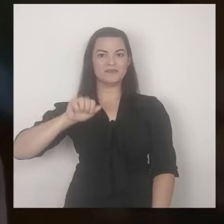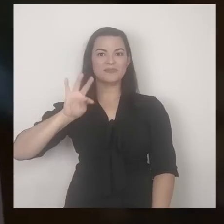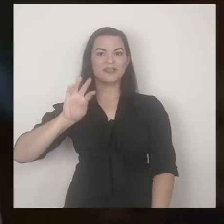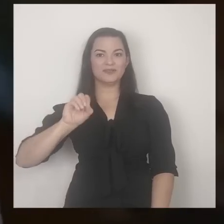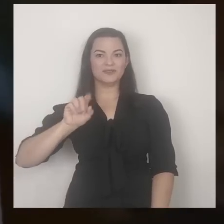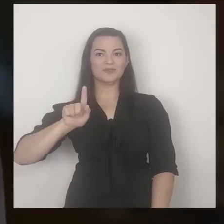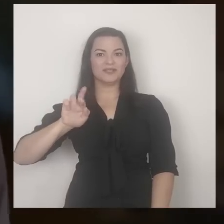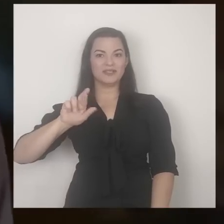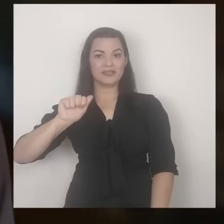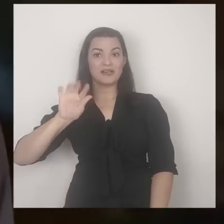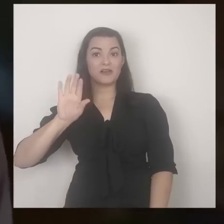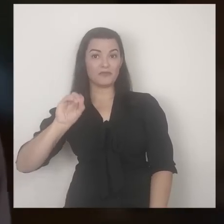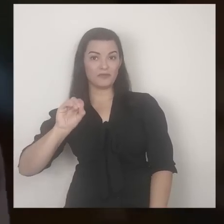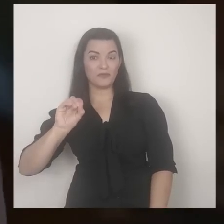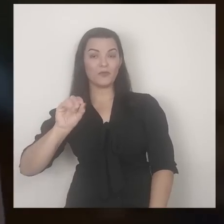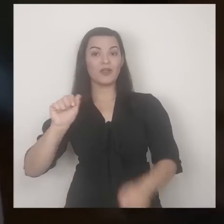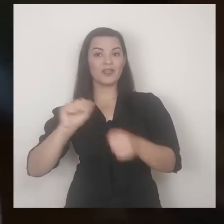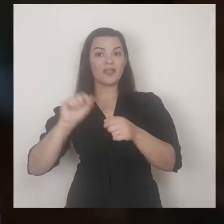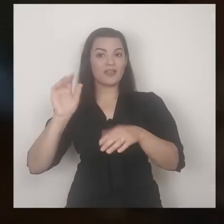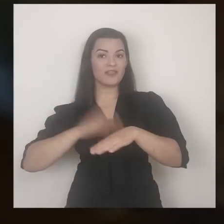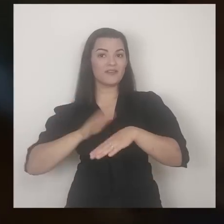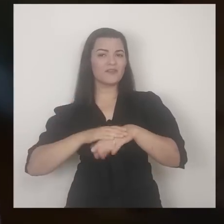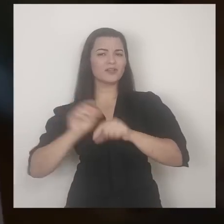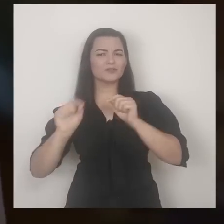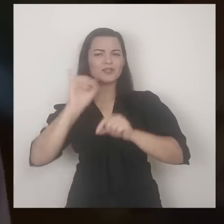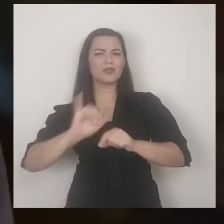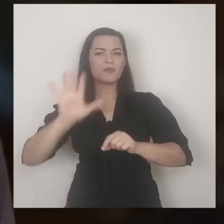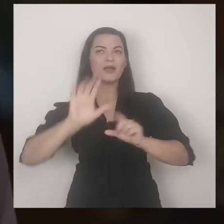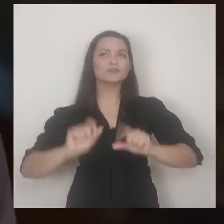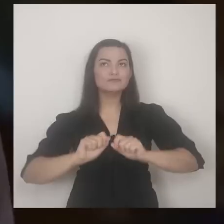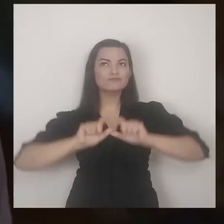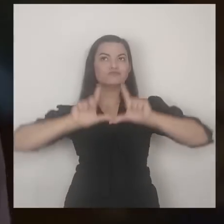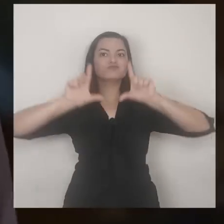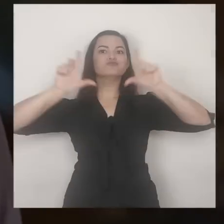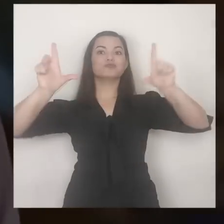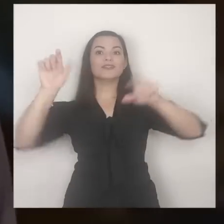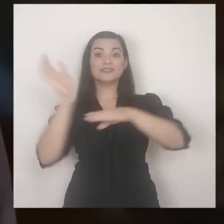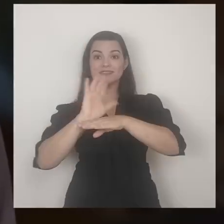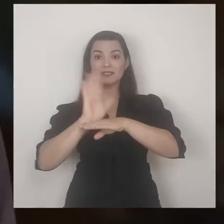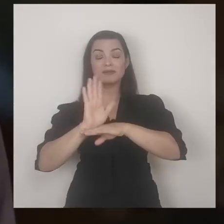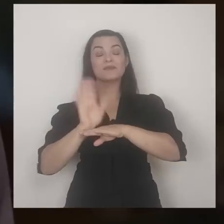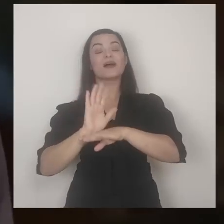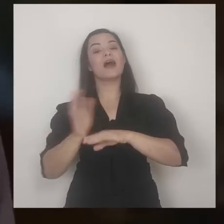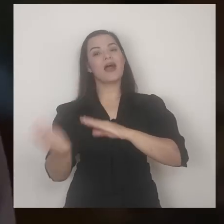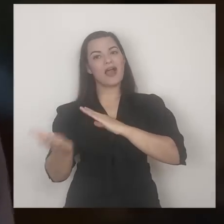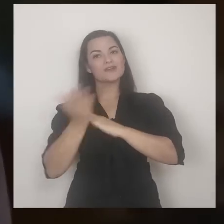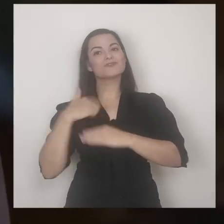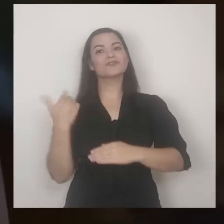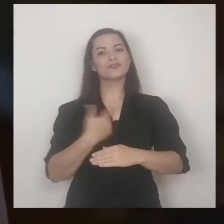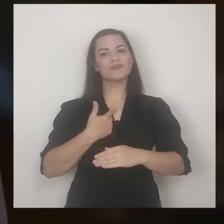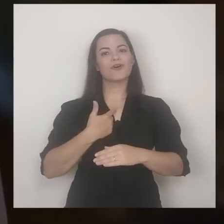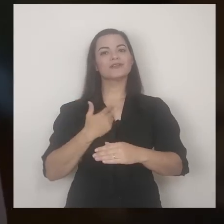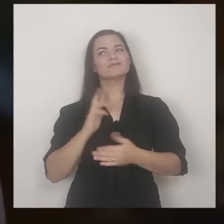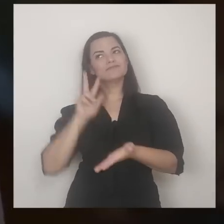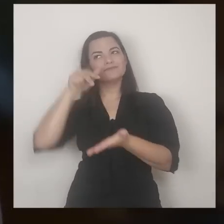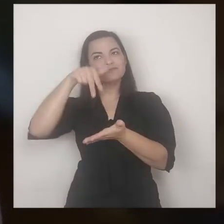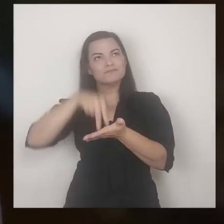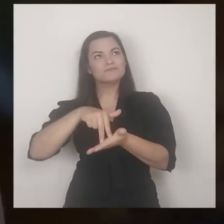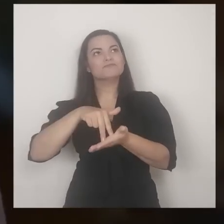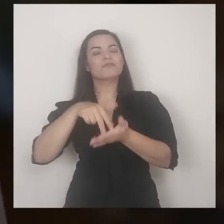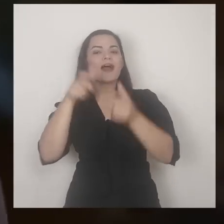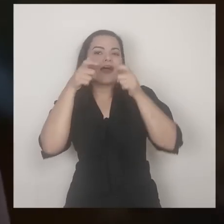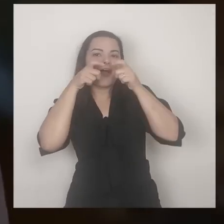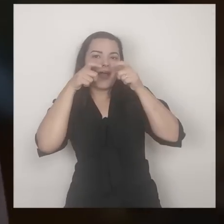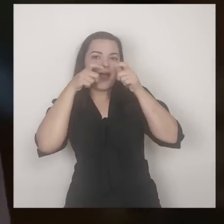cinema, foi possível garantir que hoje possamos assistir em salas de cinema os mais variados tipos de filmes.